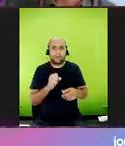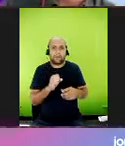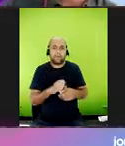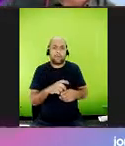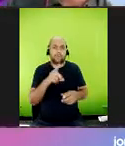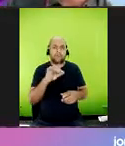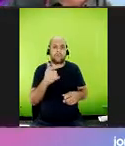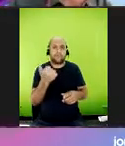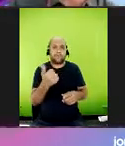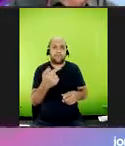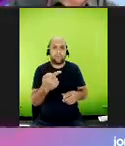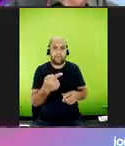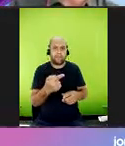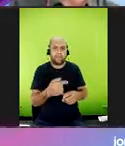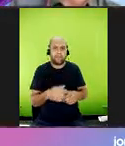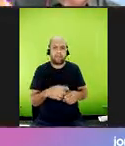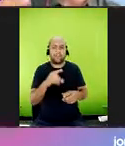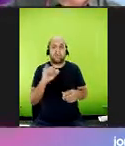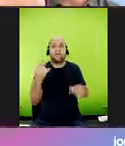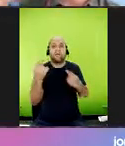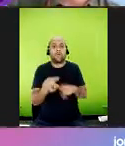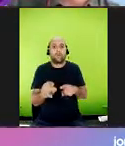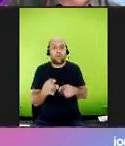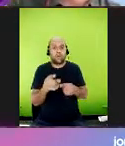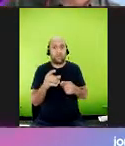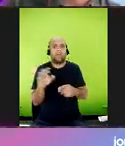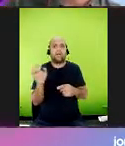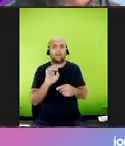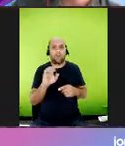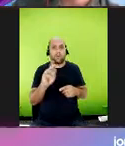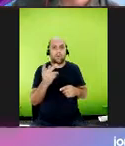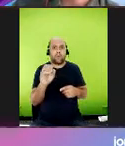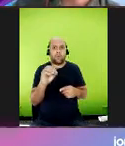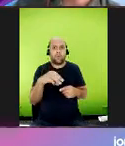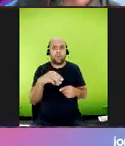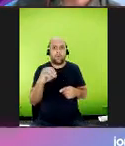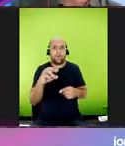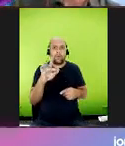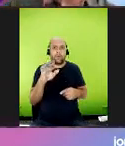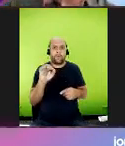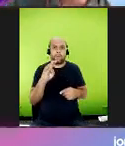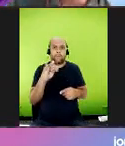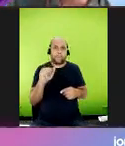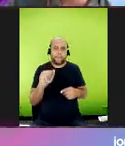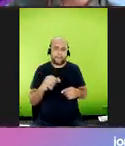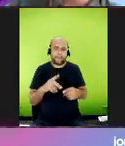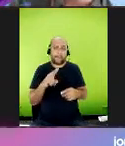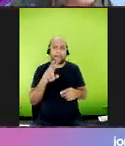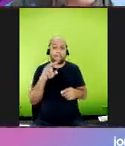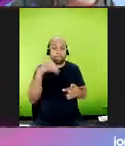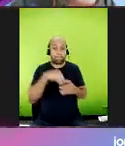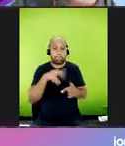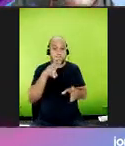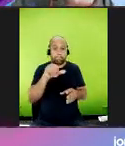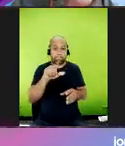dia dezessete que é o dia contra homofobia é isso foi dito né que a vale não aceita preconceito de forma nenhuma na Vale